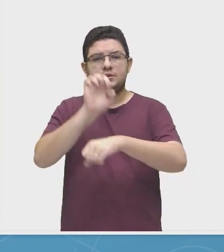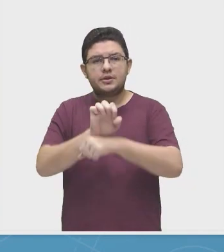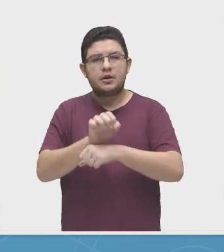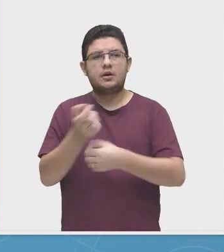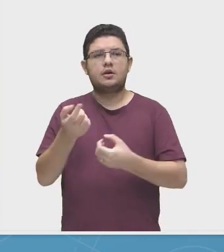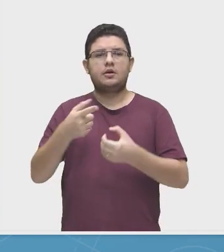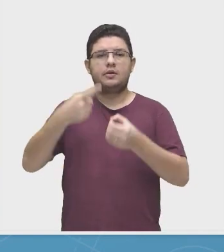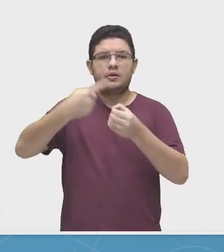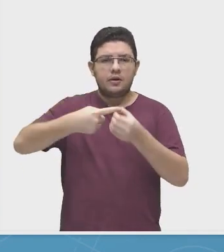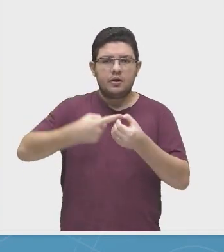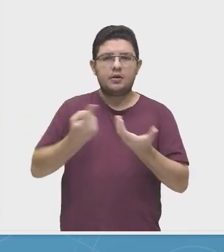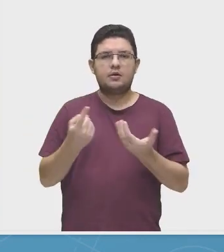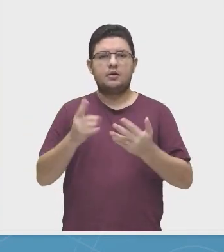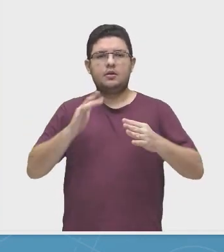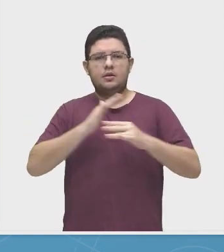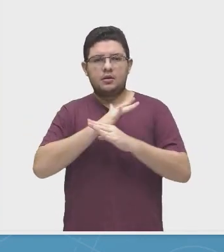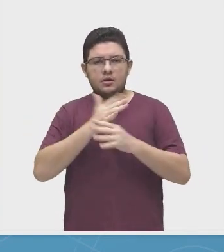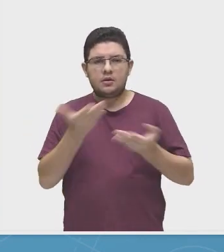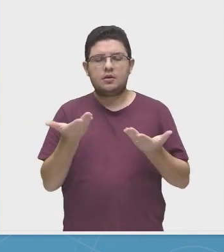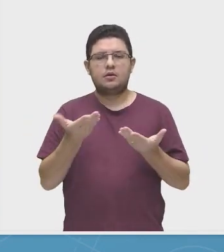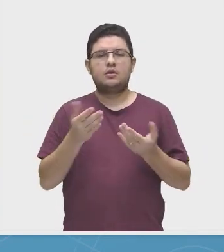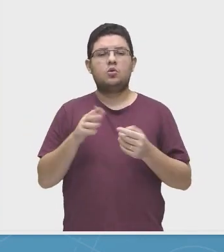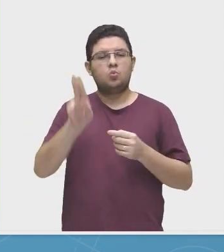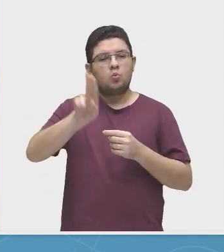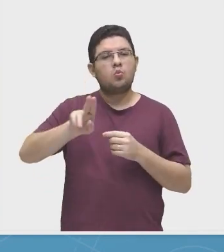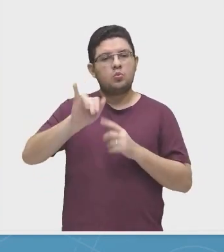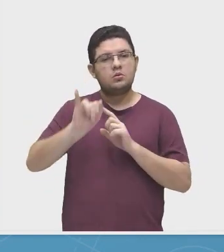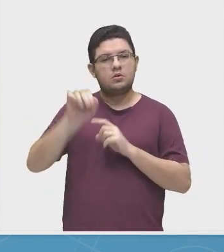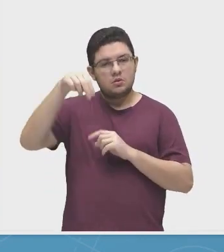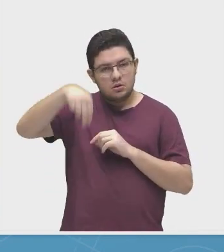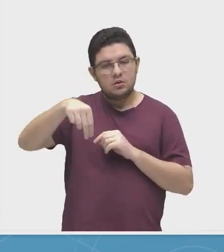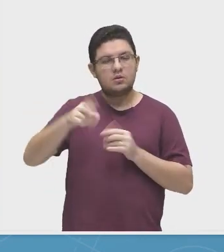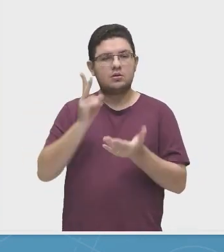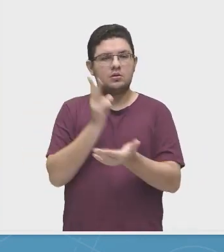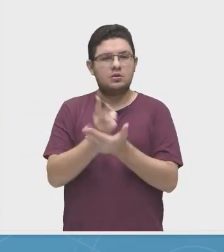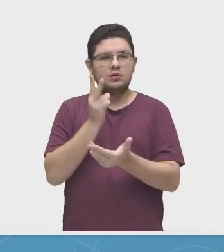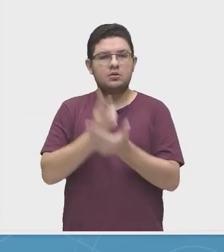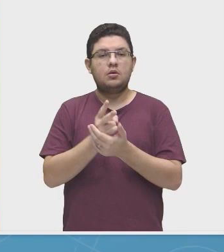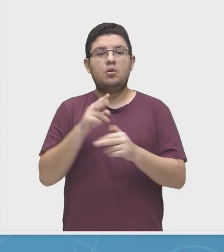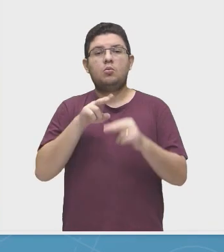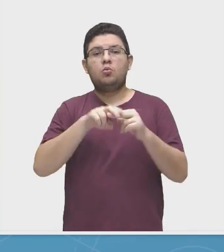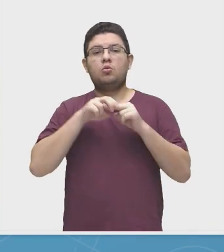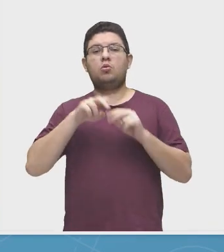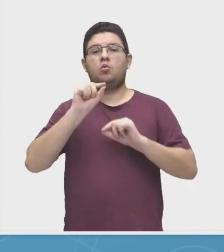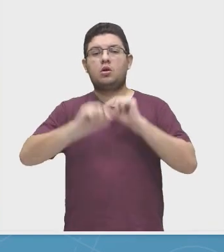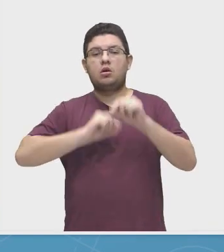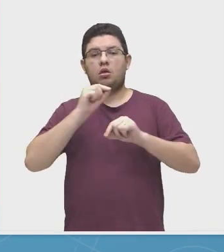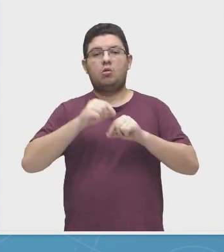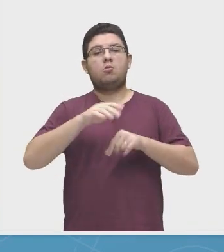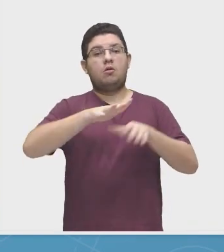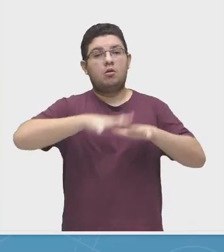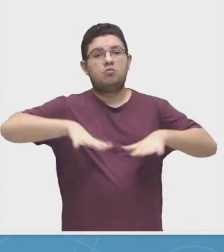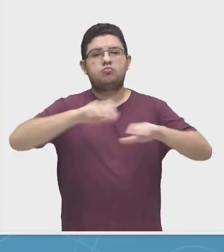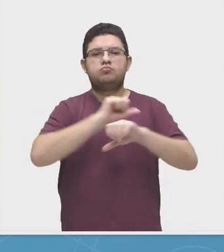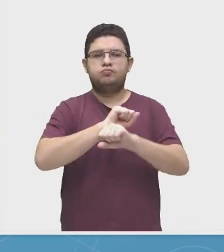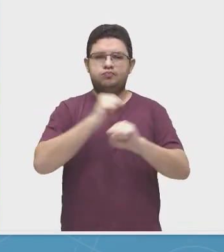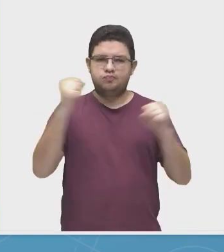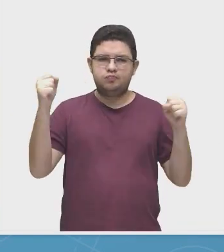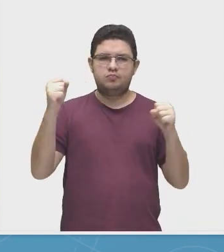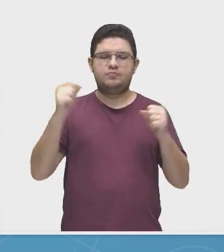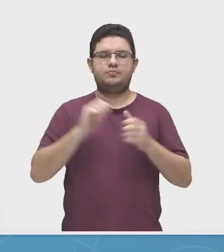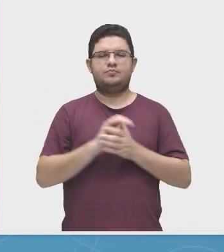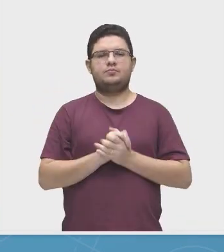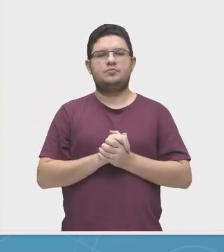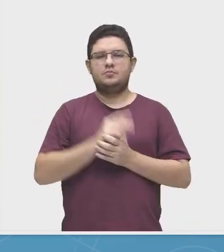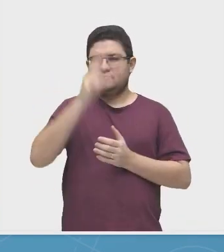nós utilizamos sempre a preposição in, porque ele é um local bem amplo, tá certo? Então, sempre na base da pirâmide,